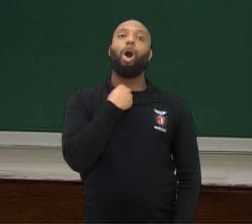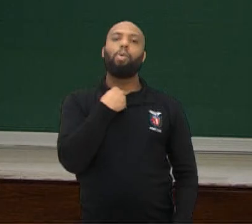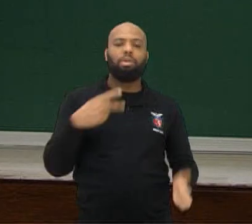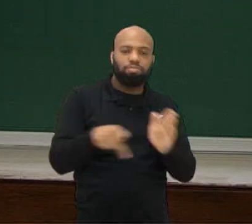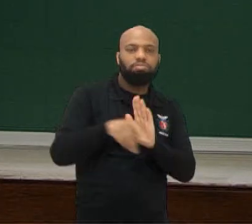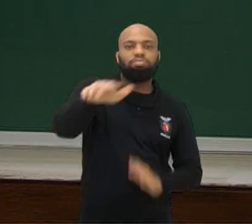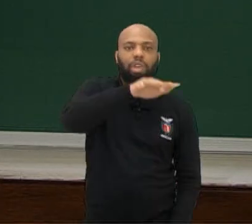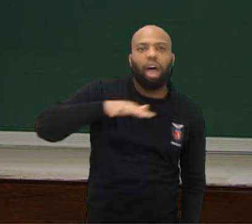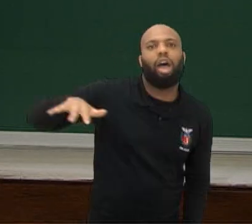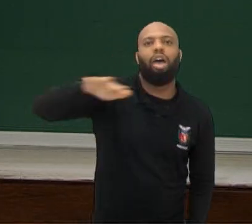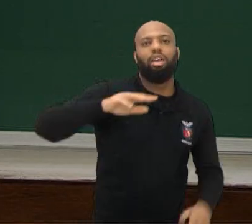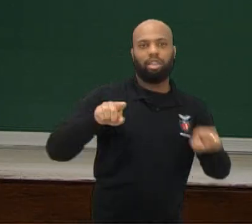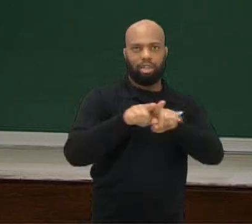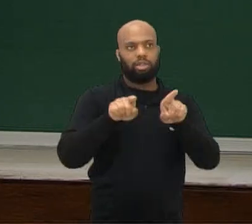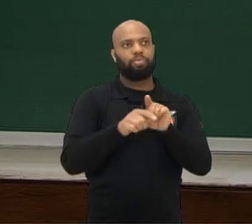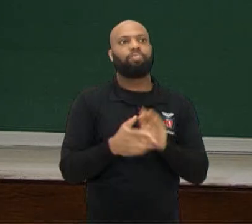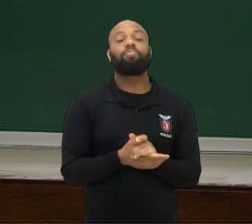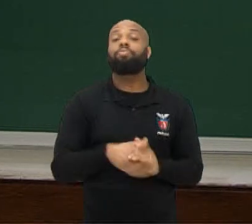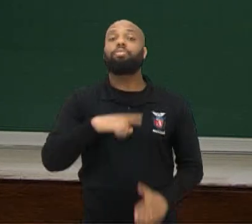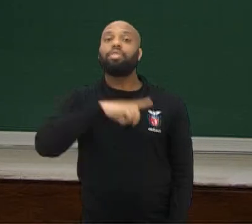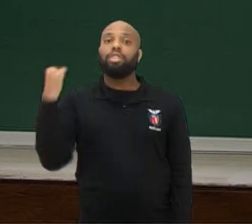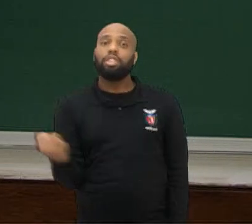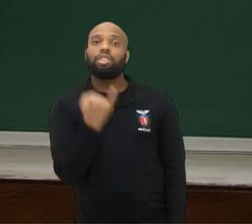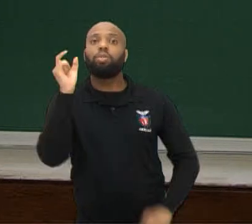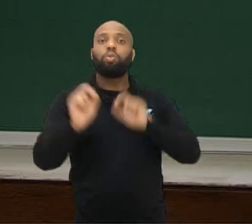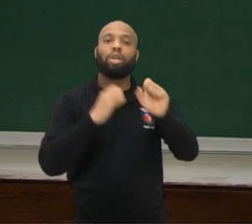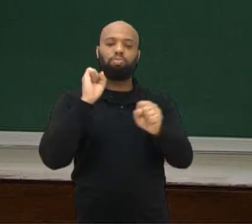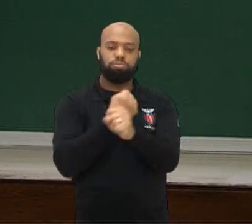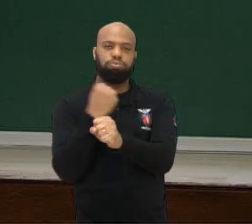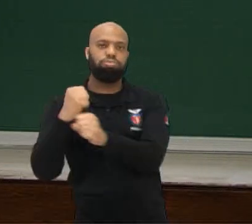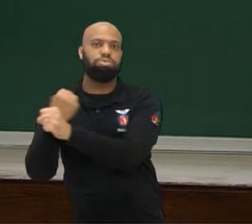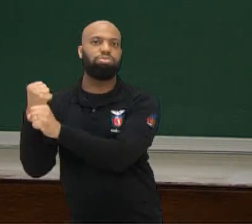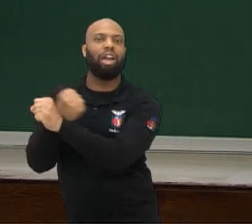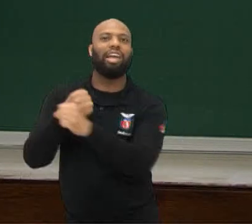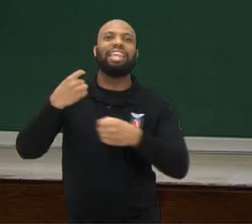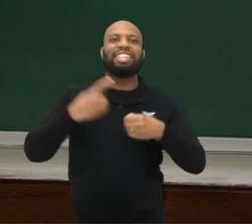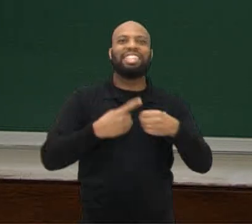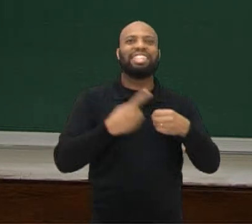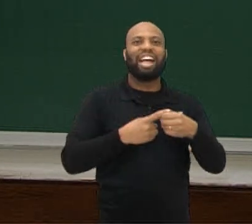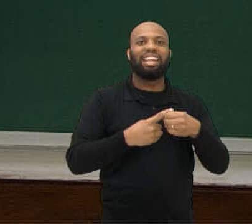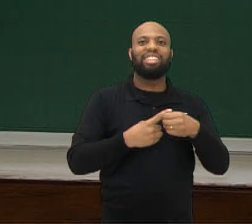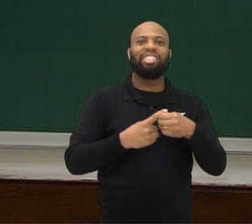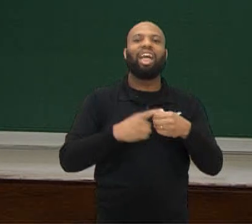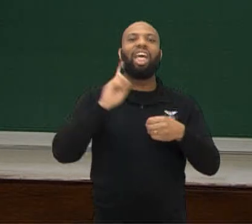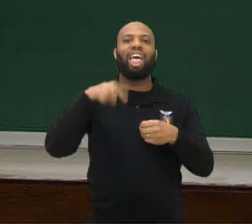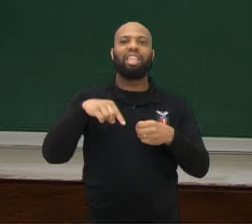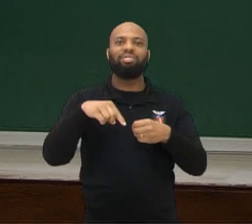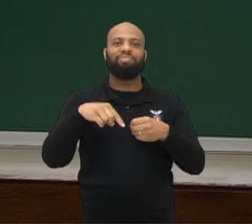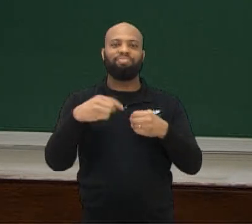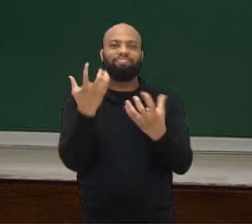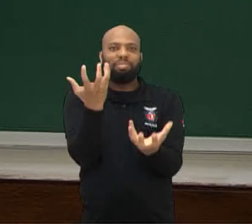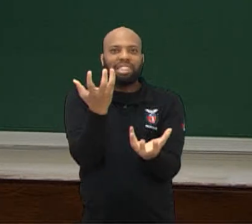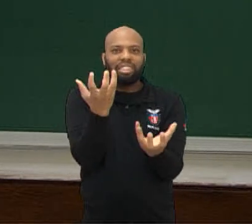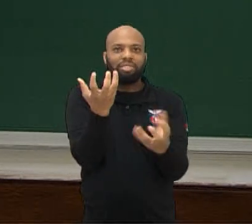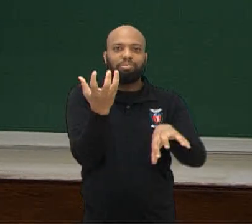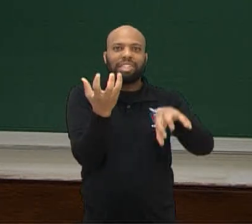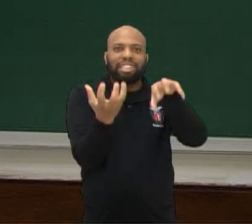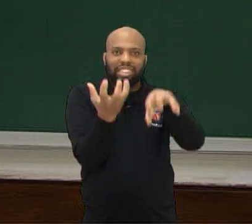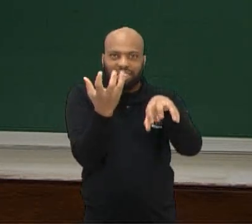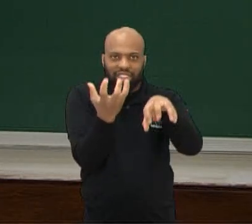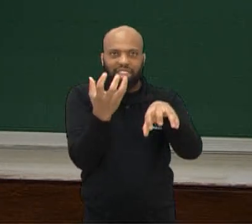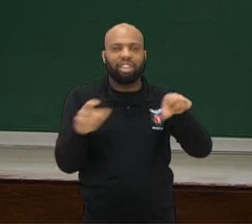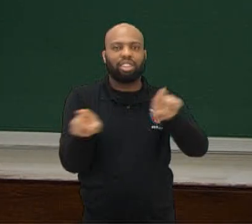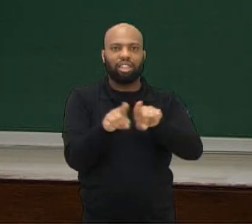nós temos ali uma questão bem importante, que é a construção de Brasília como a nova capital do Brasil. Lembra que a gente falou a respeito disso